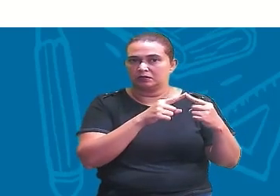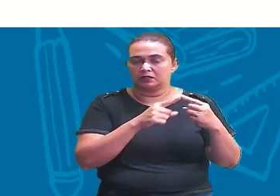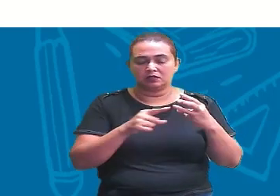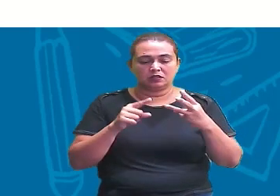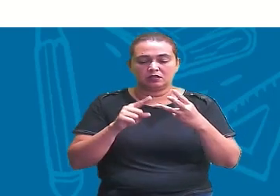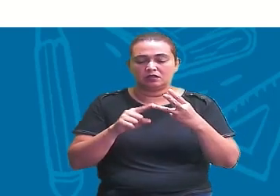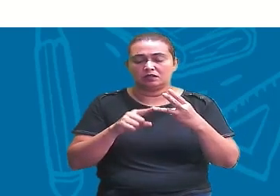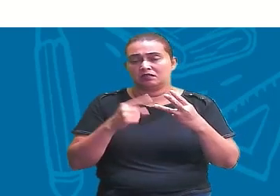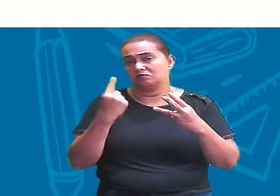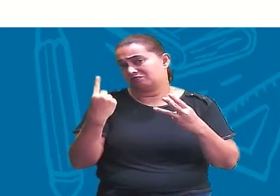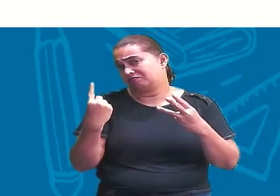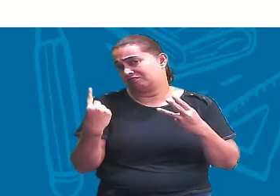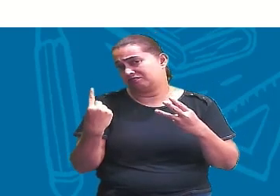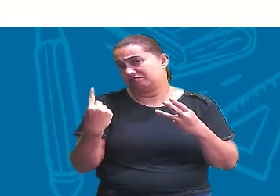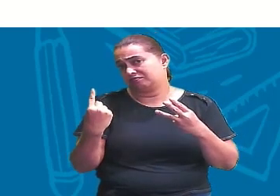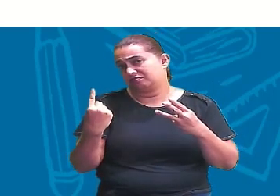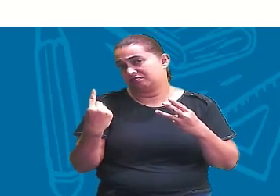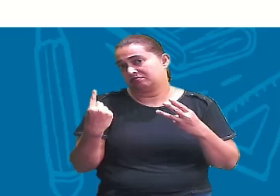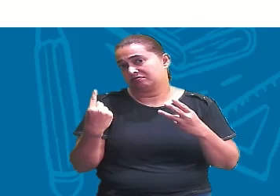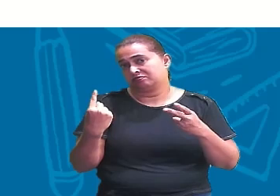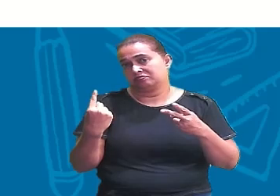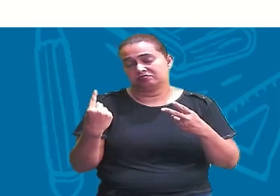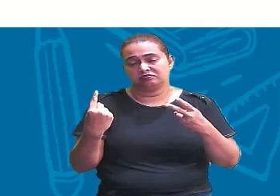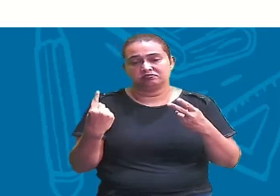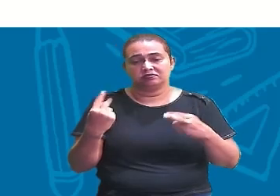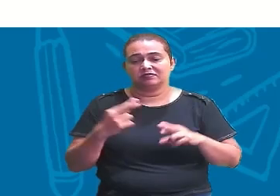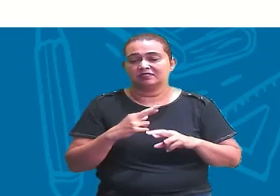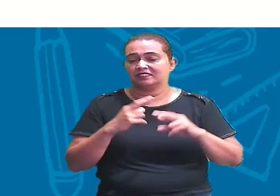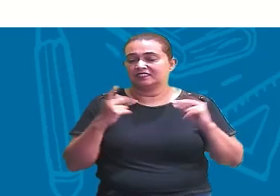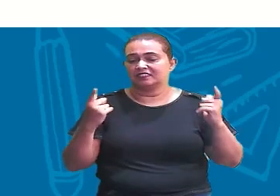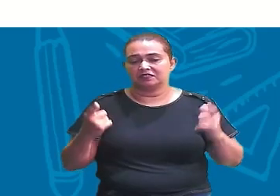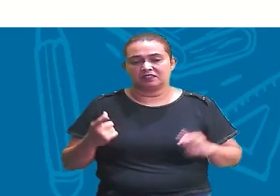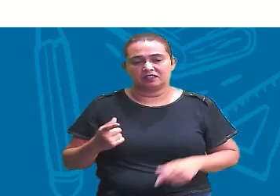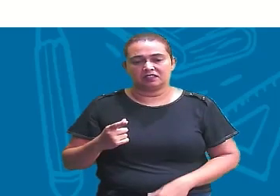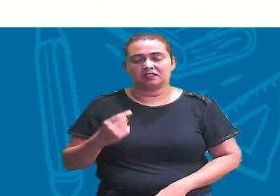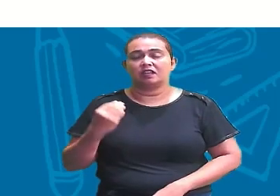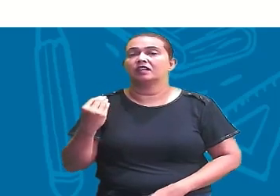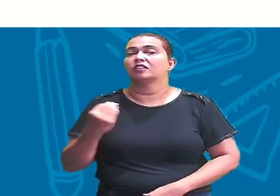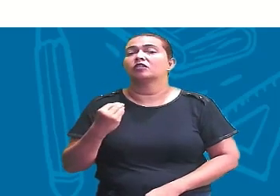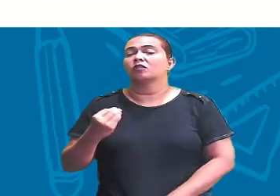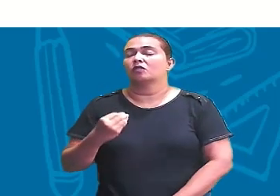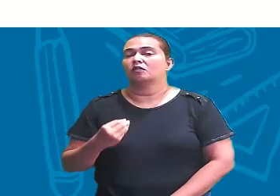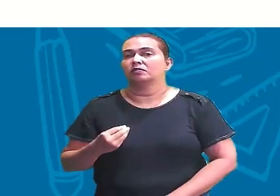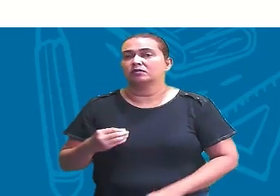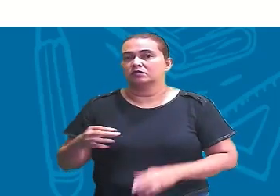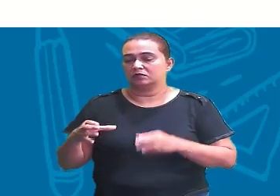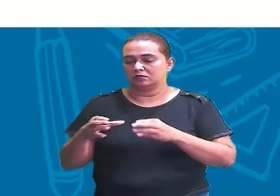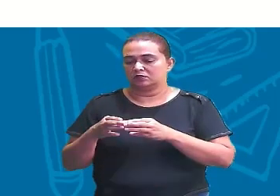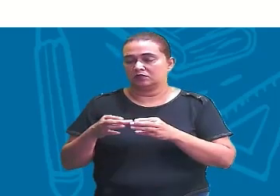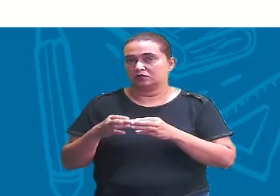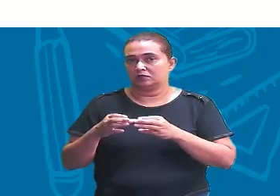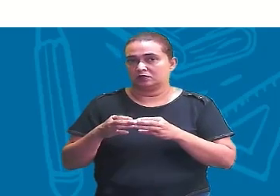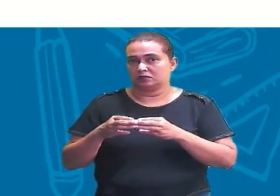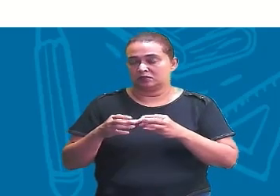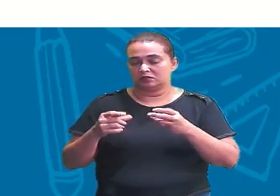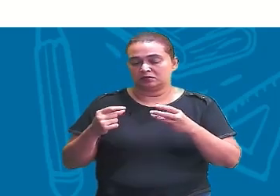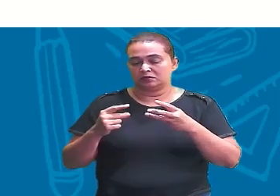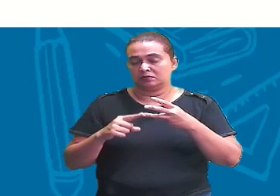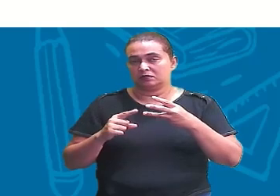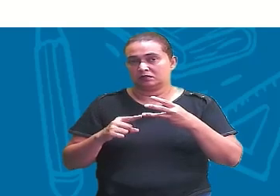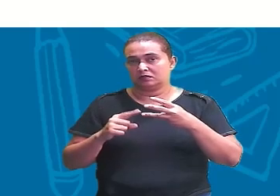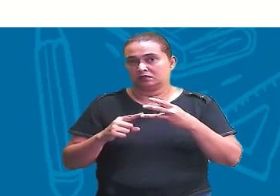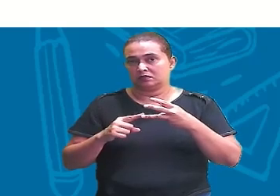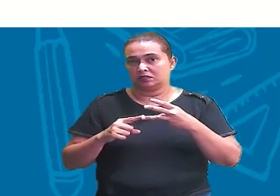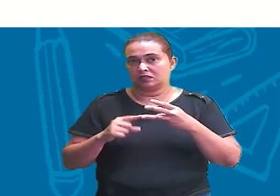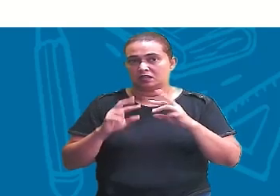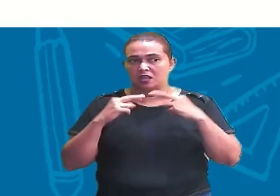nobreza contra um voto do terceiro estado. O que é que o terceiro estado faz? O terceiro estado sai da reunião, vai para